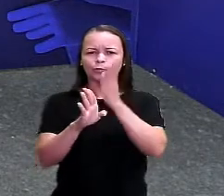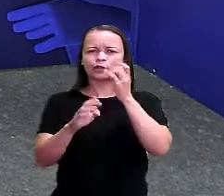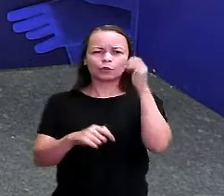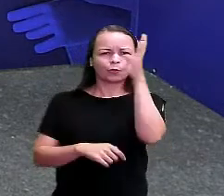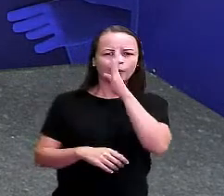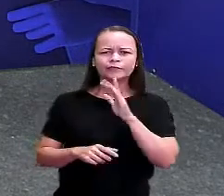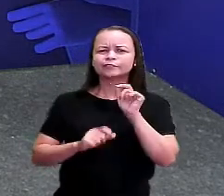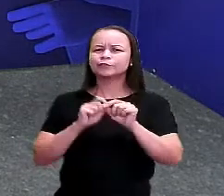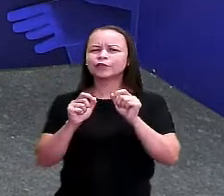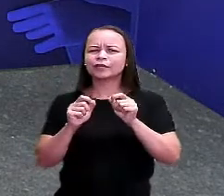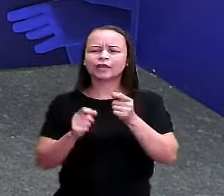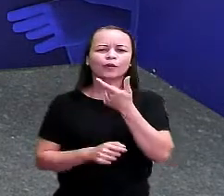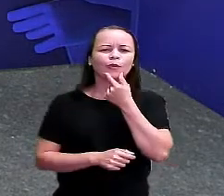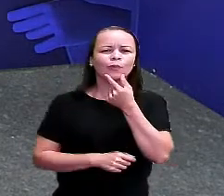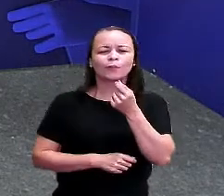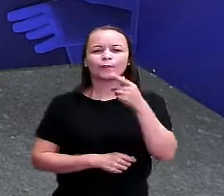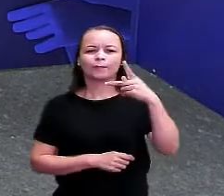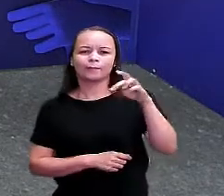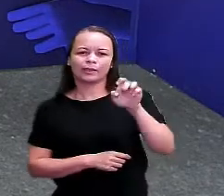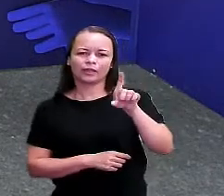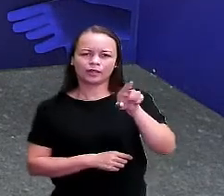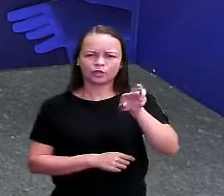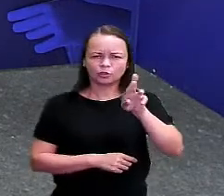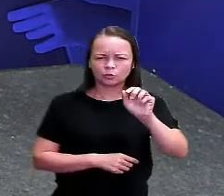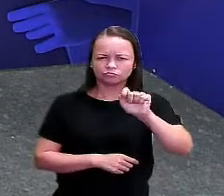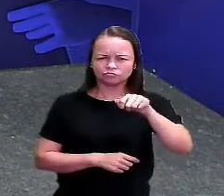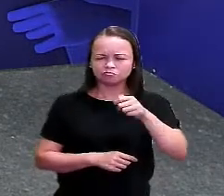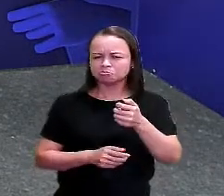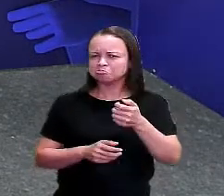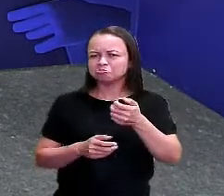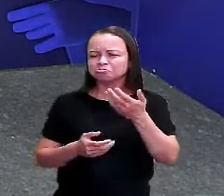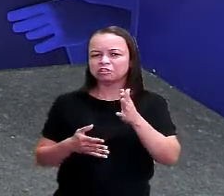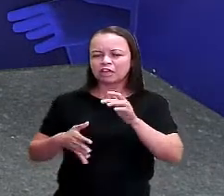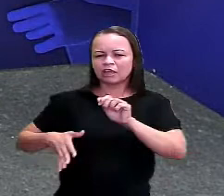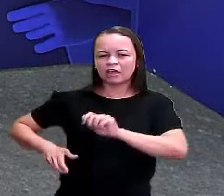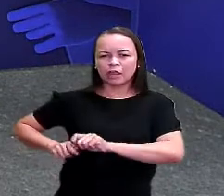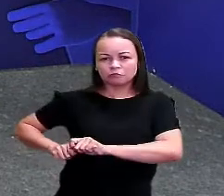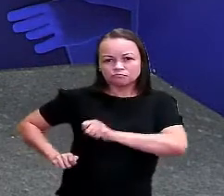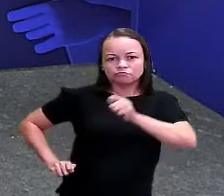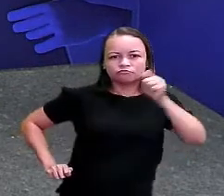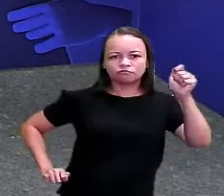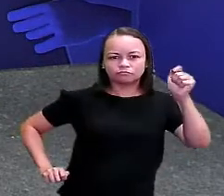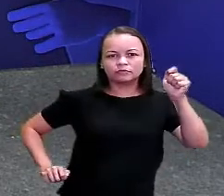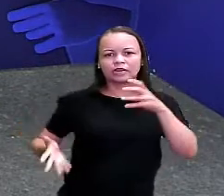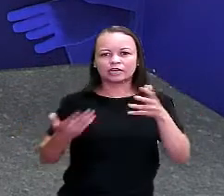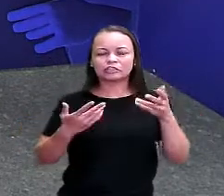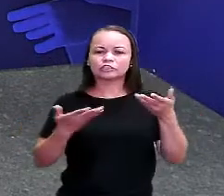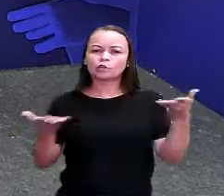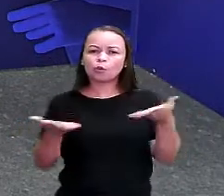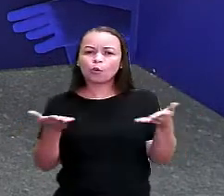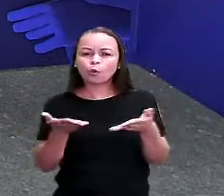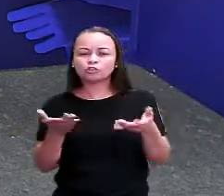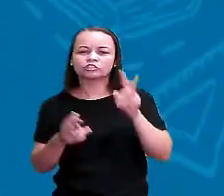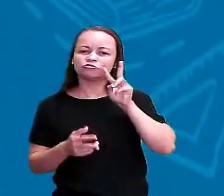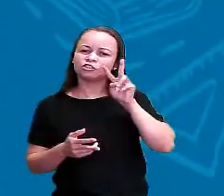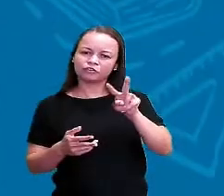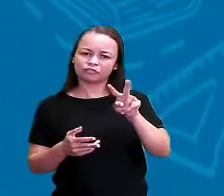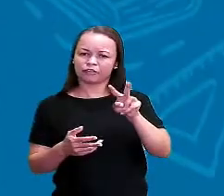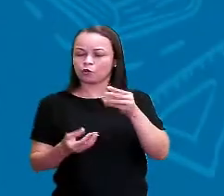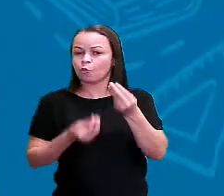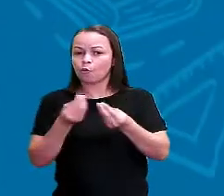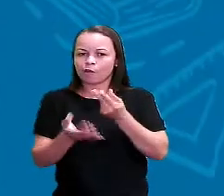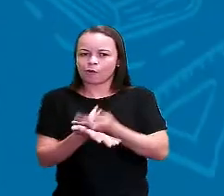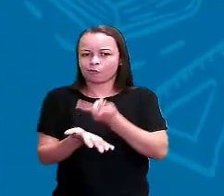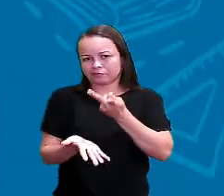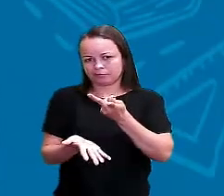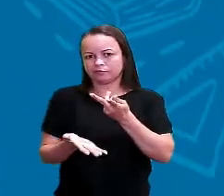sabe de qual. Mas como foi que isso aconteceu? A gente vai ver nessa aula de hoje, certo? Olha só. O descobrimento